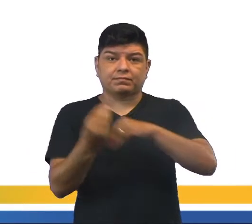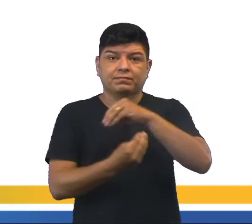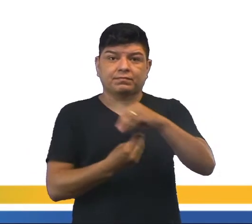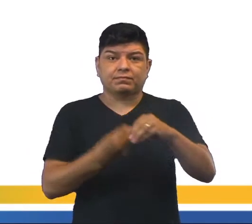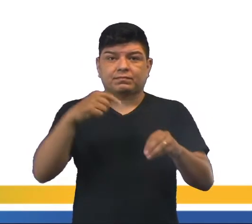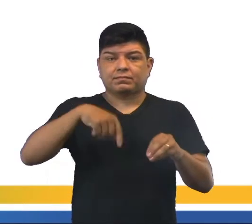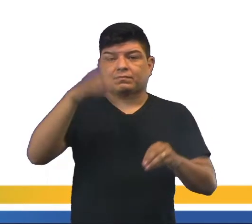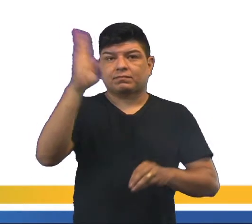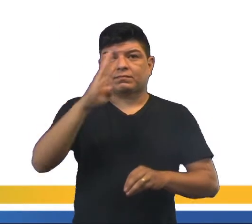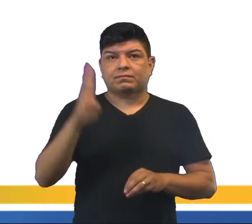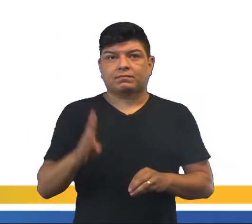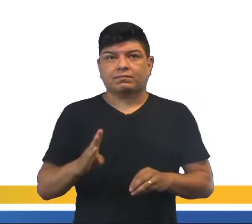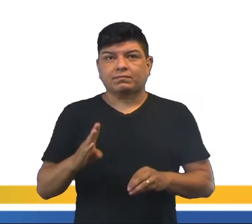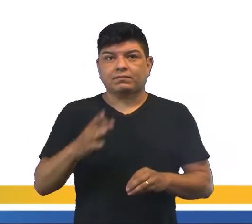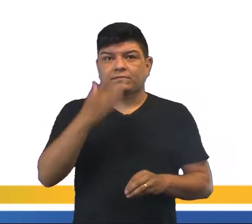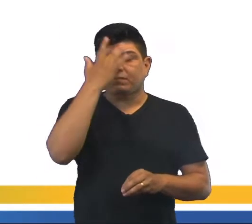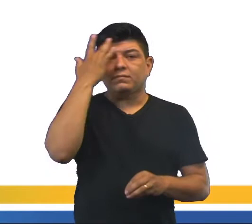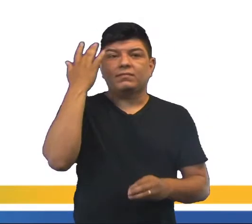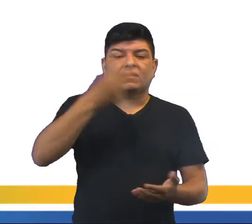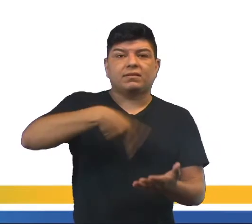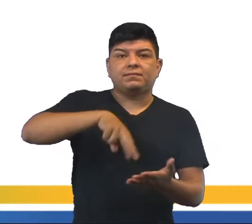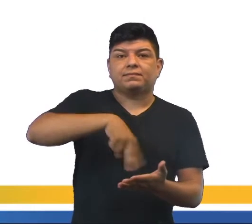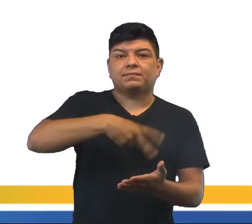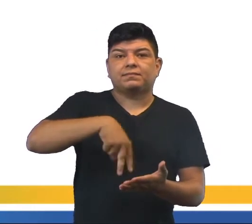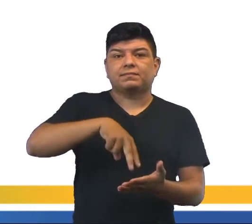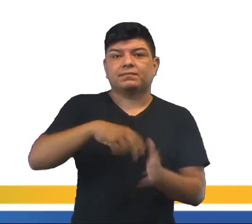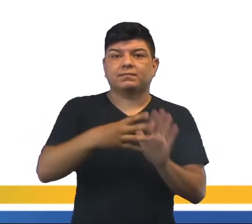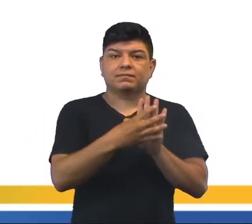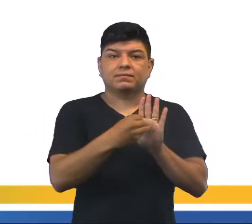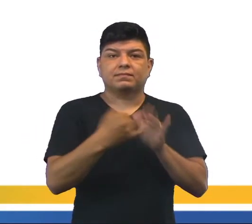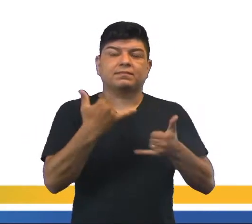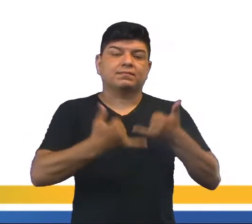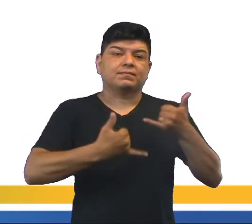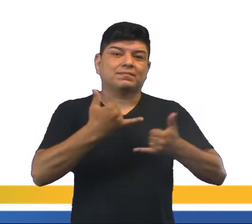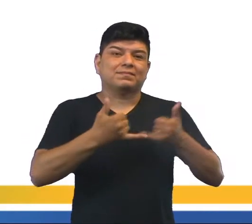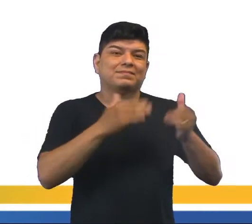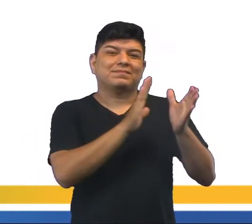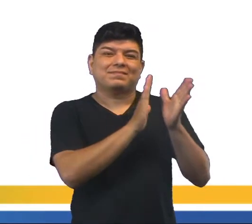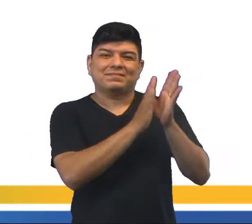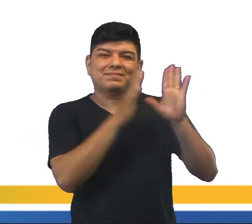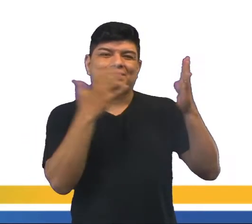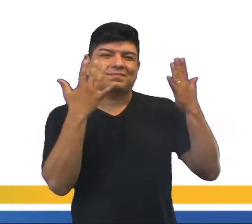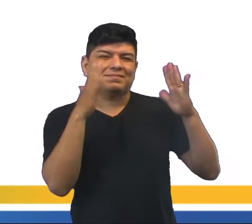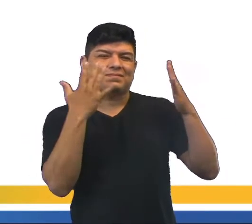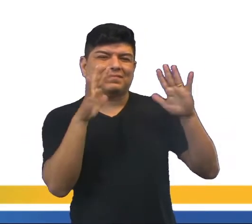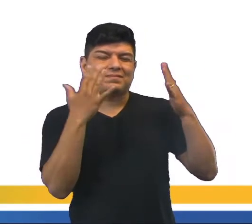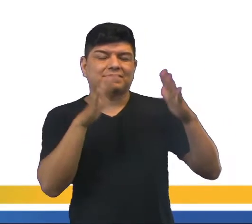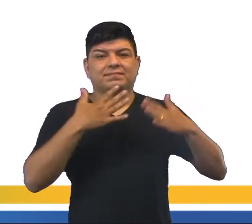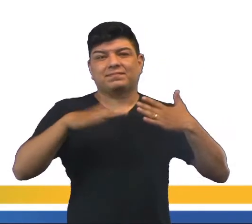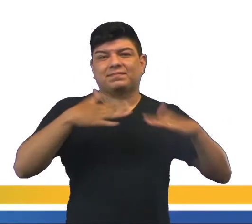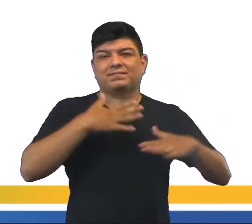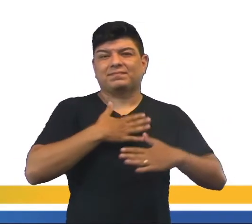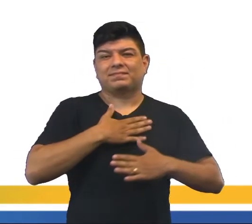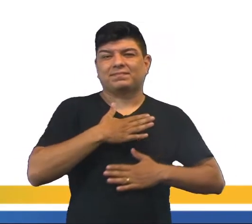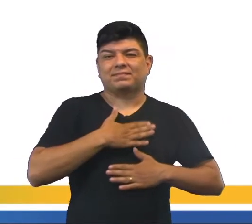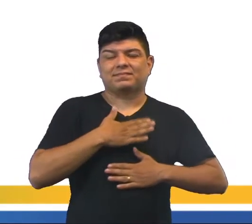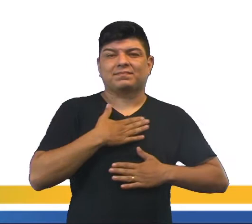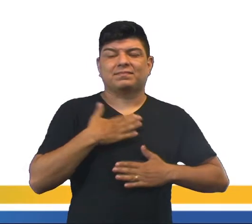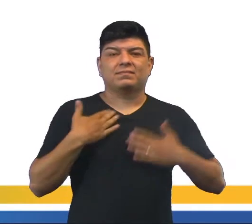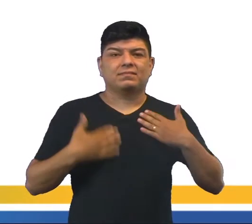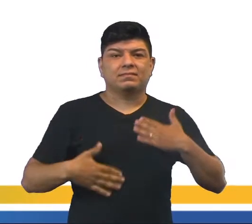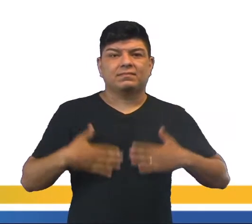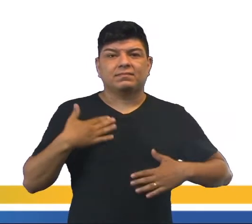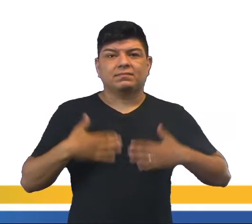do Brasil. Seus dançarinos realizam a coreografia brincando com palmas e o movimento do seu corpo, incluindo